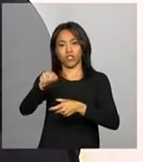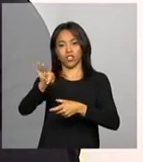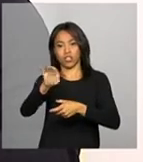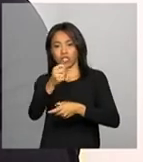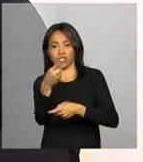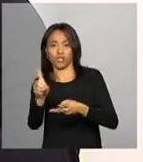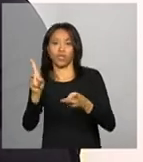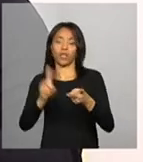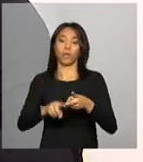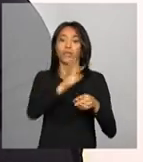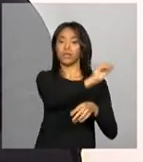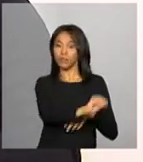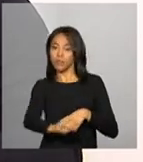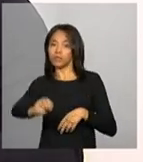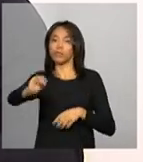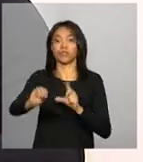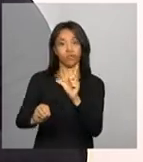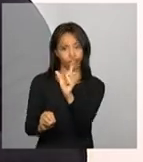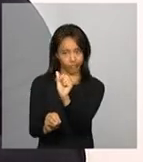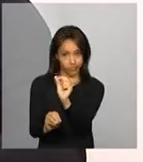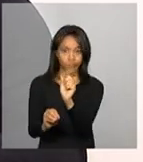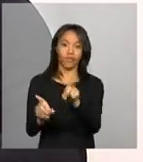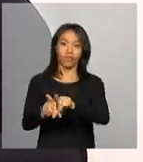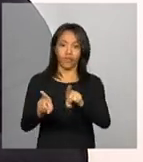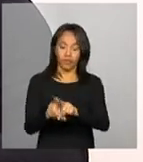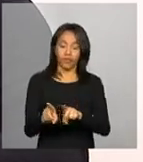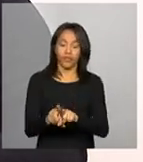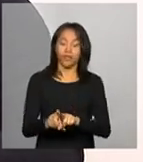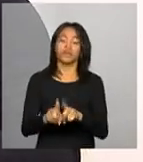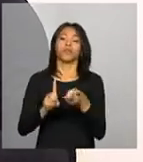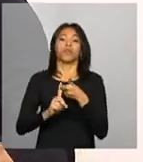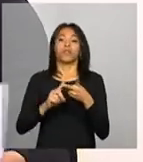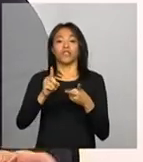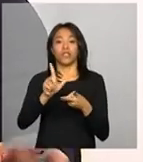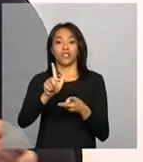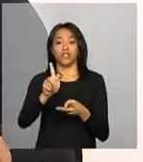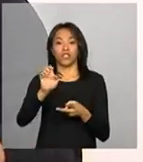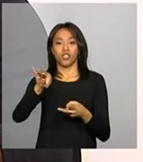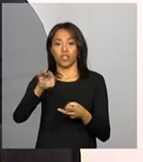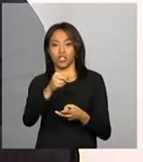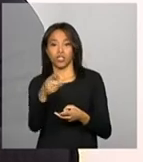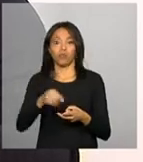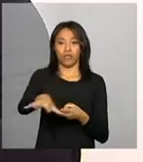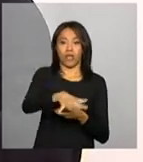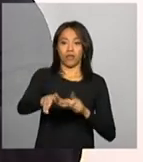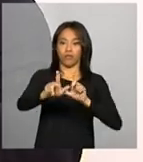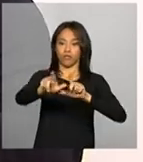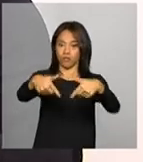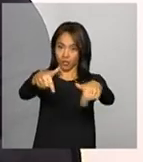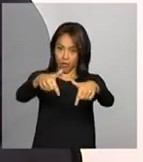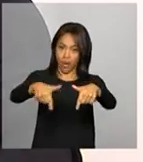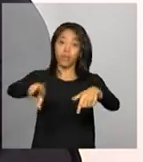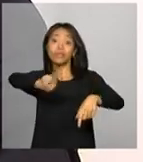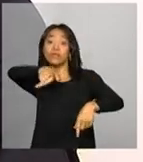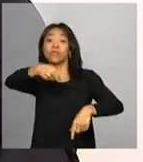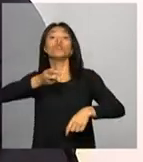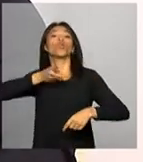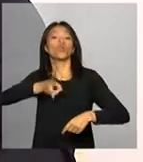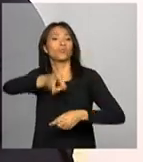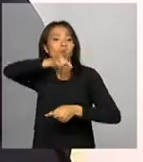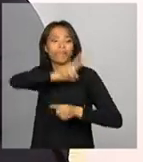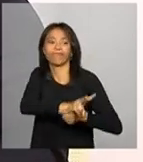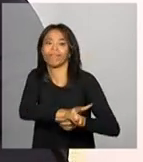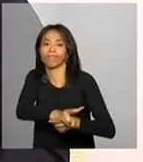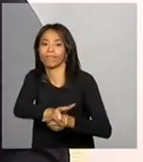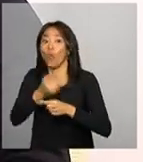e a área da gestão do suas com competência da gestão do trabalho regulação de suas e Vigilância a outra